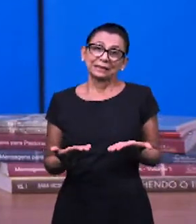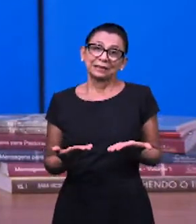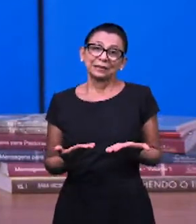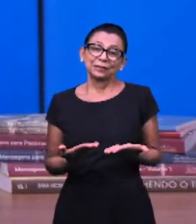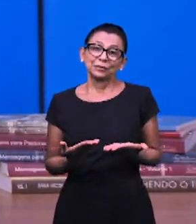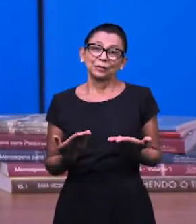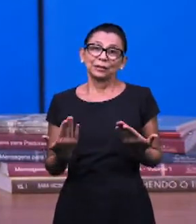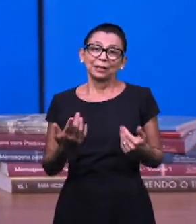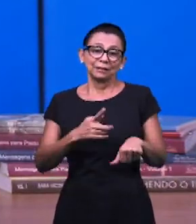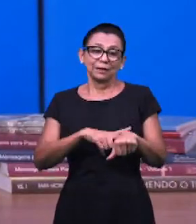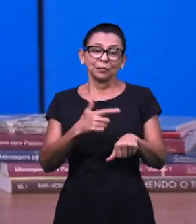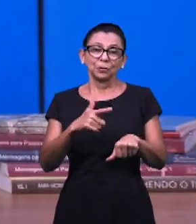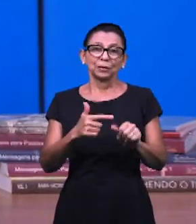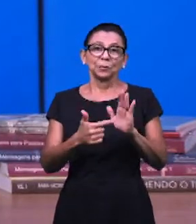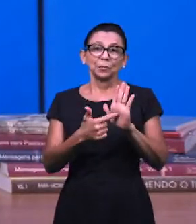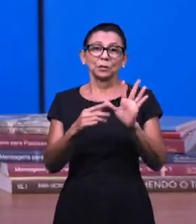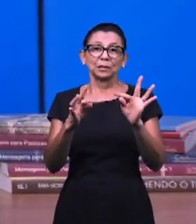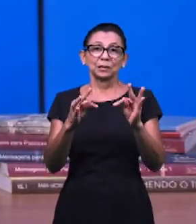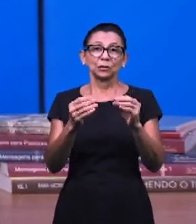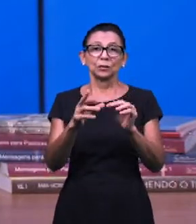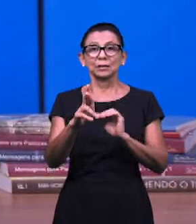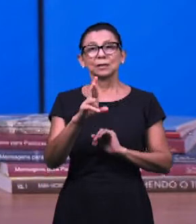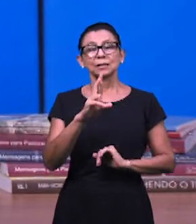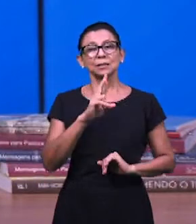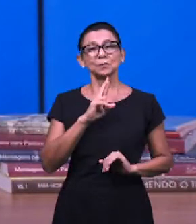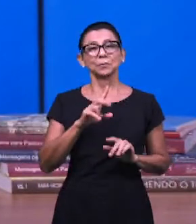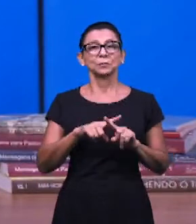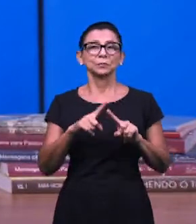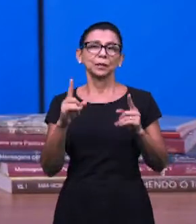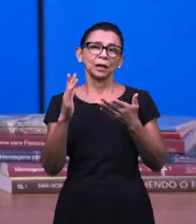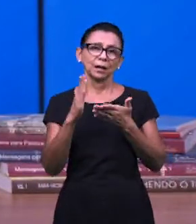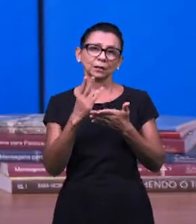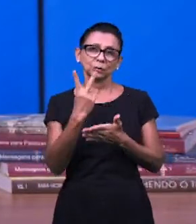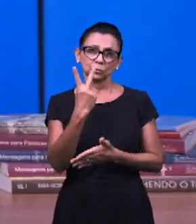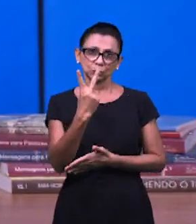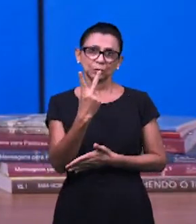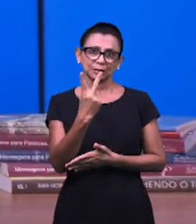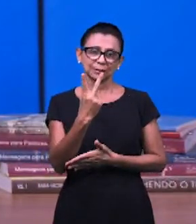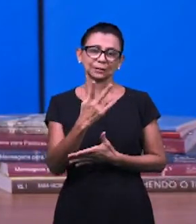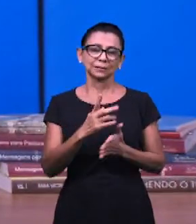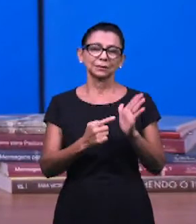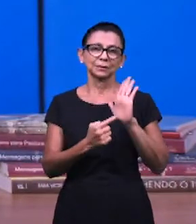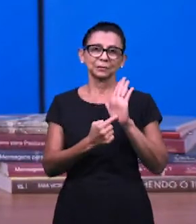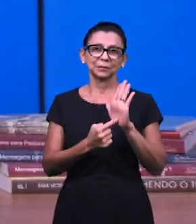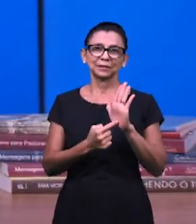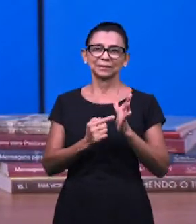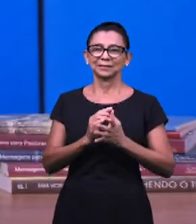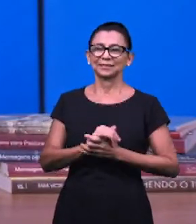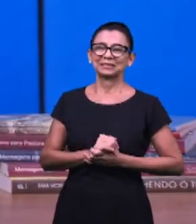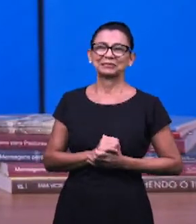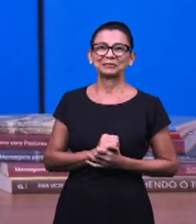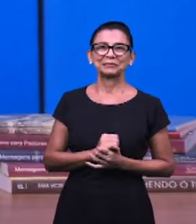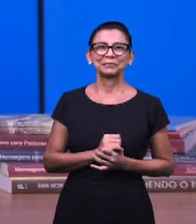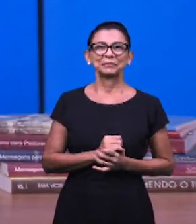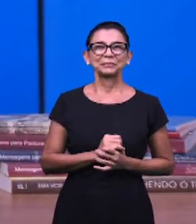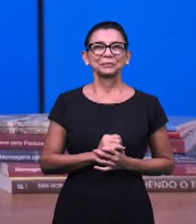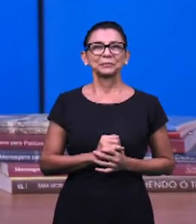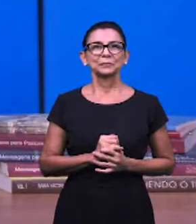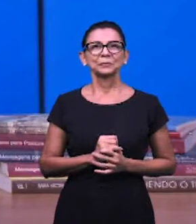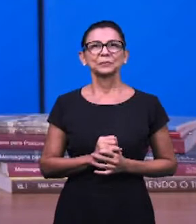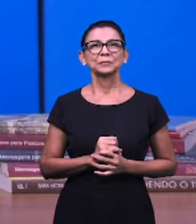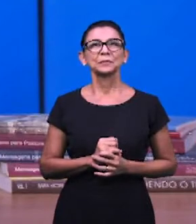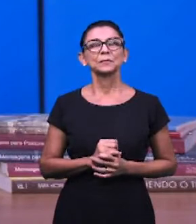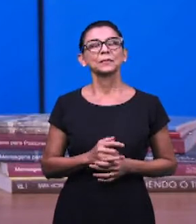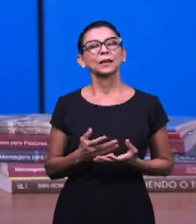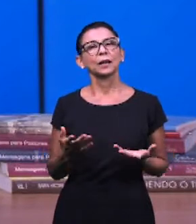condições de apresentar todas as respostas, mas que iremos apresentar apenas 2 aqui na nossa programação.